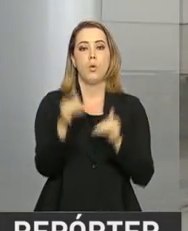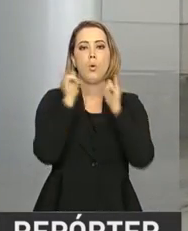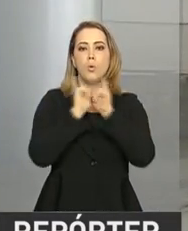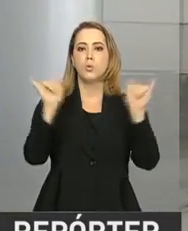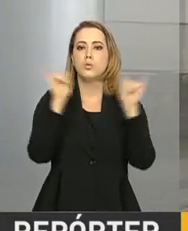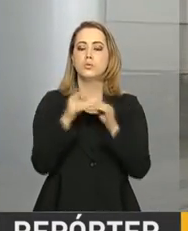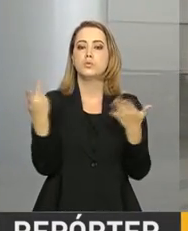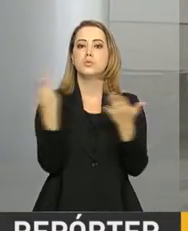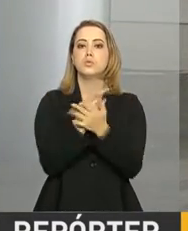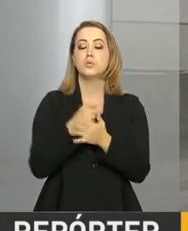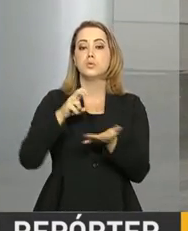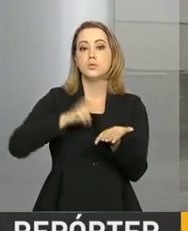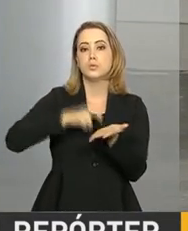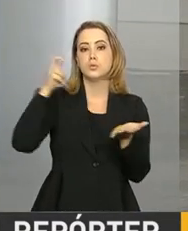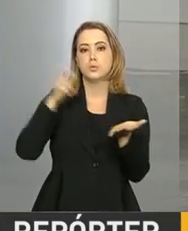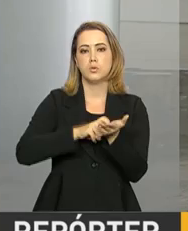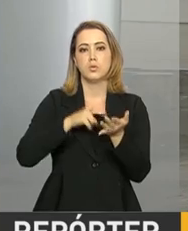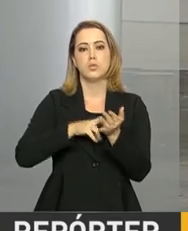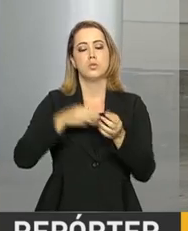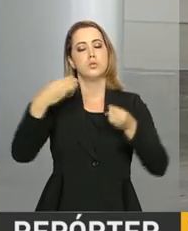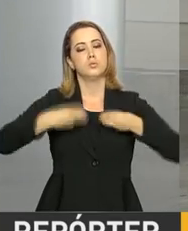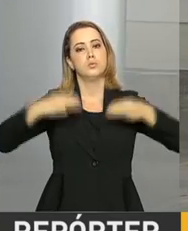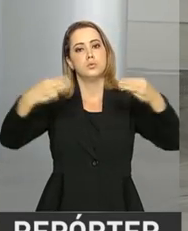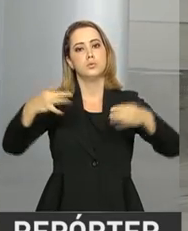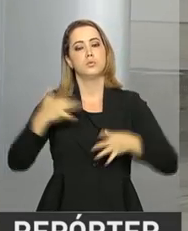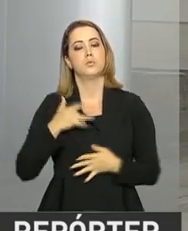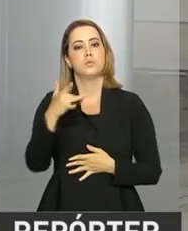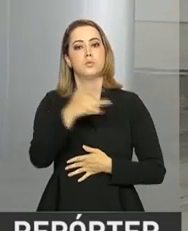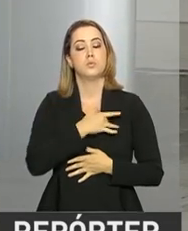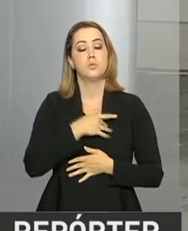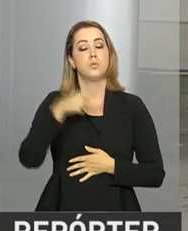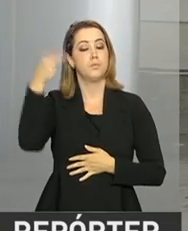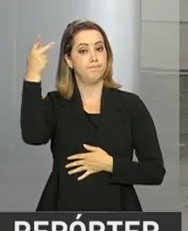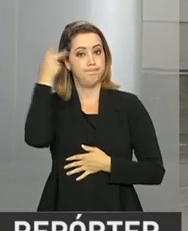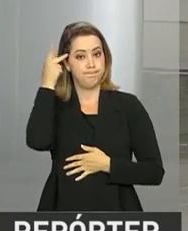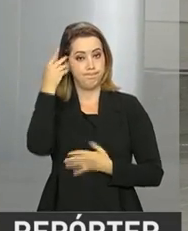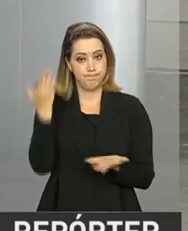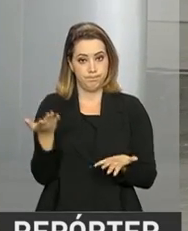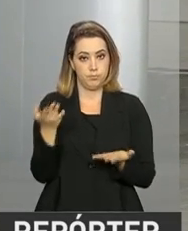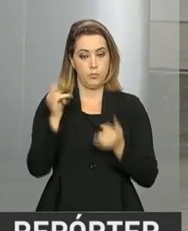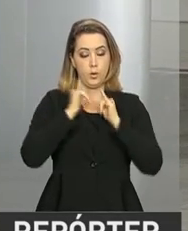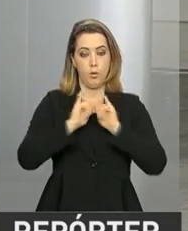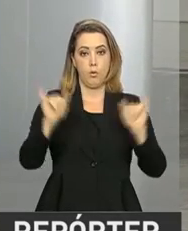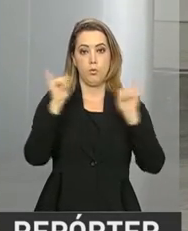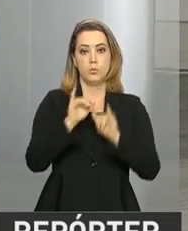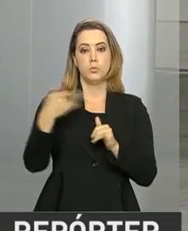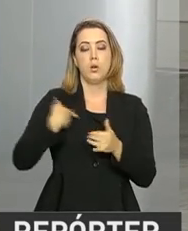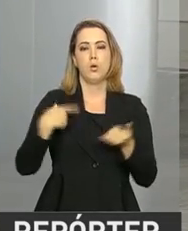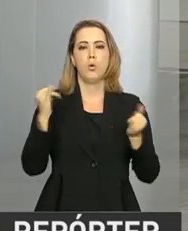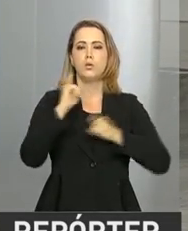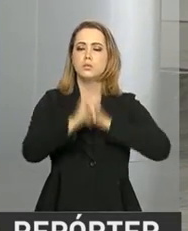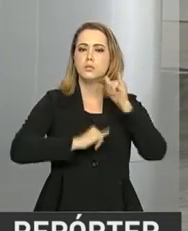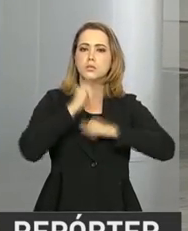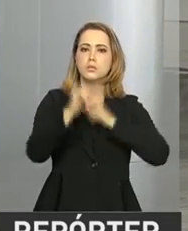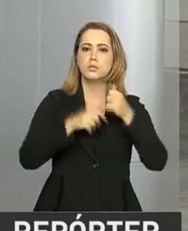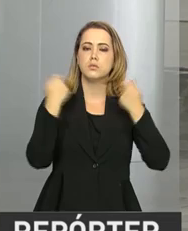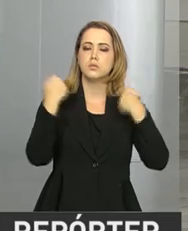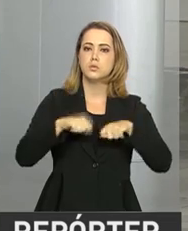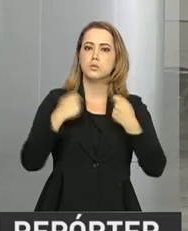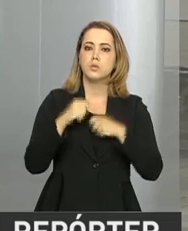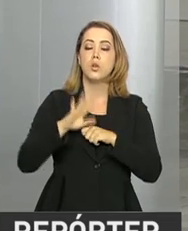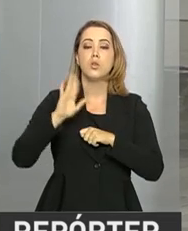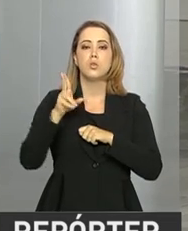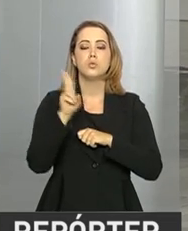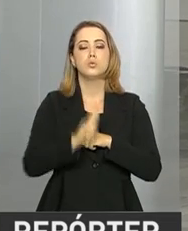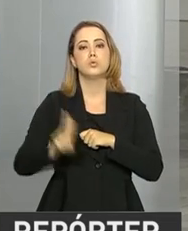foi feito hoje pela manhã pelo ministro da Saúde, Ricardo Barros, em São Paulo. A digitalização do prontuário eletrônico já funciona